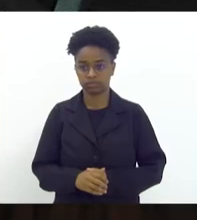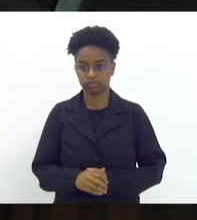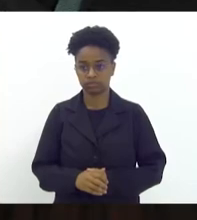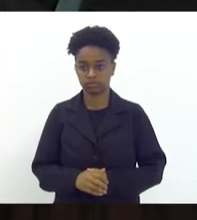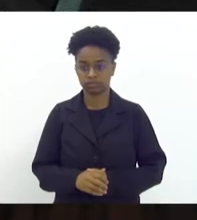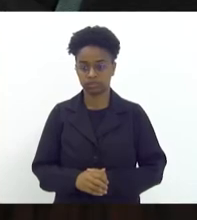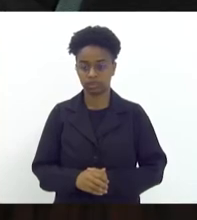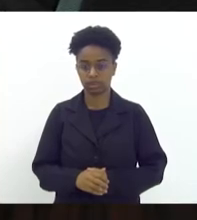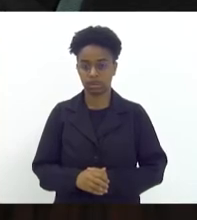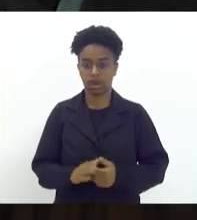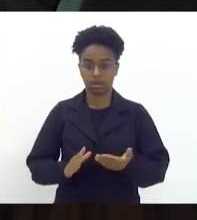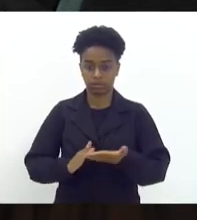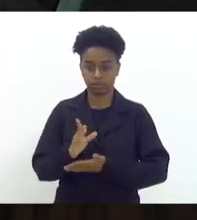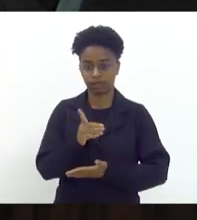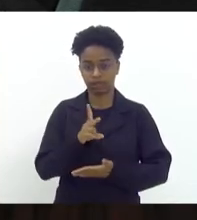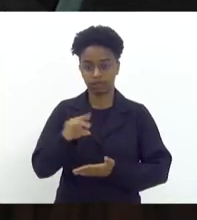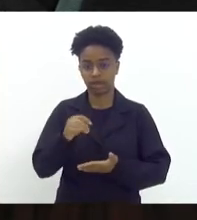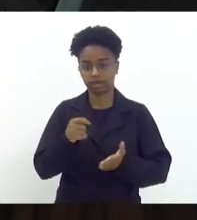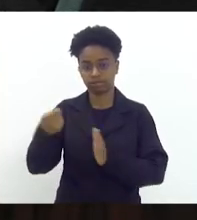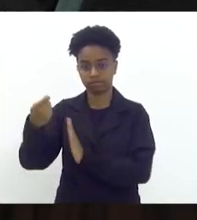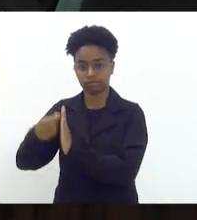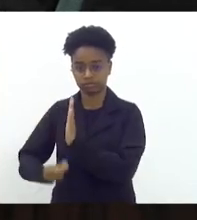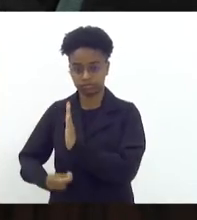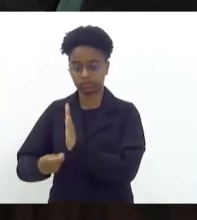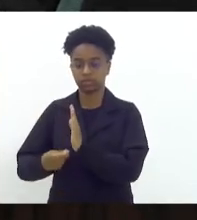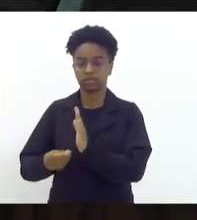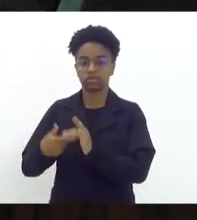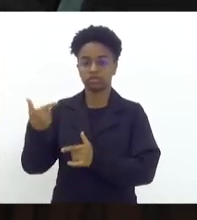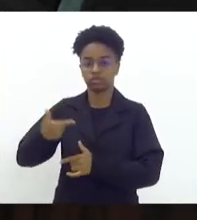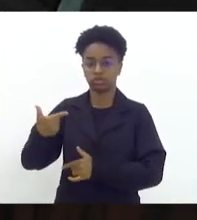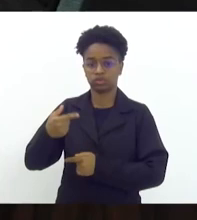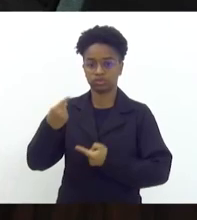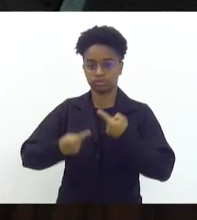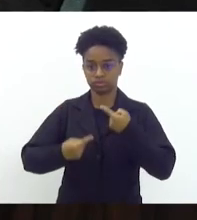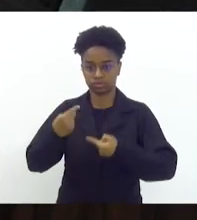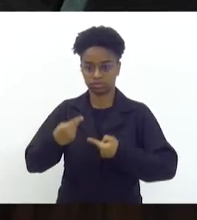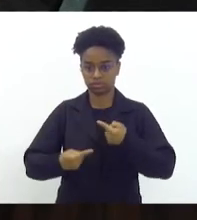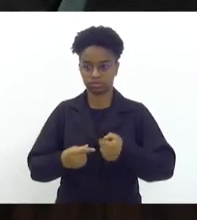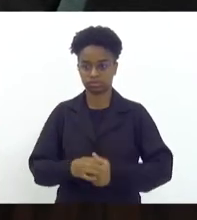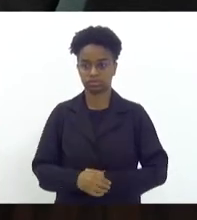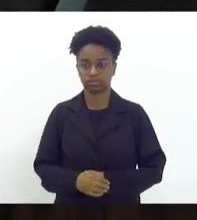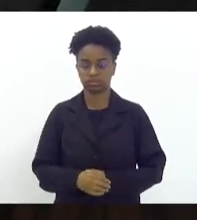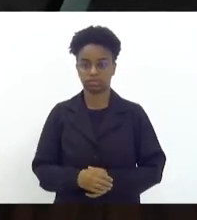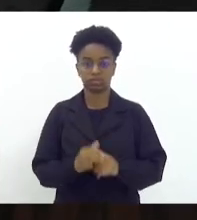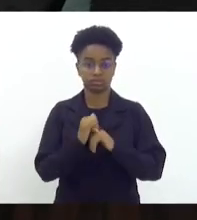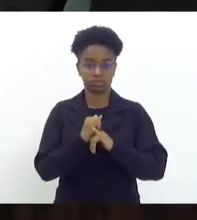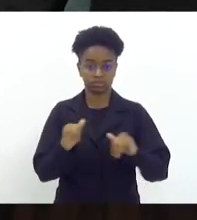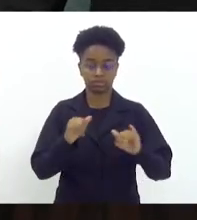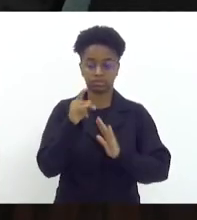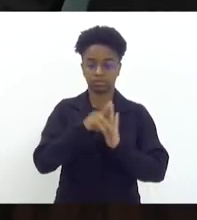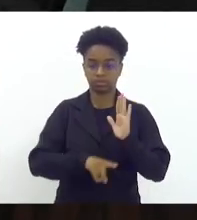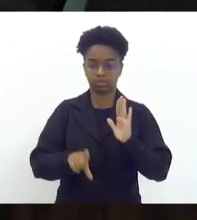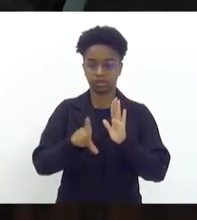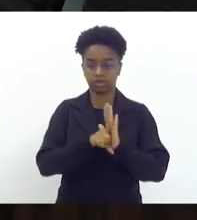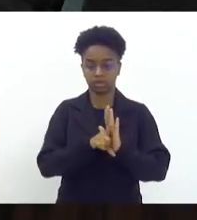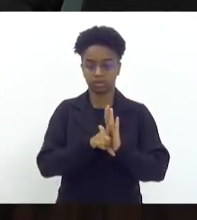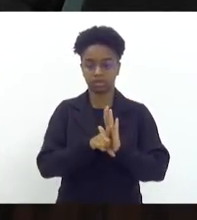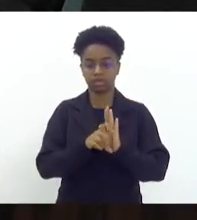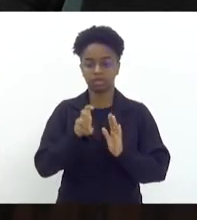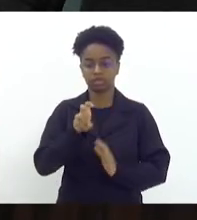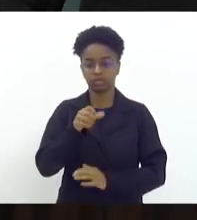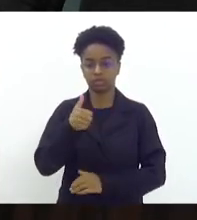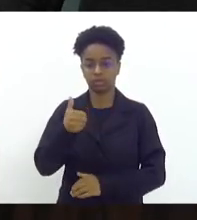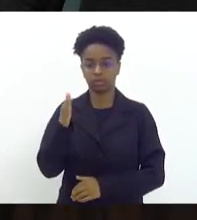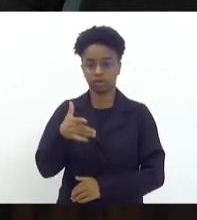aprovado vai redação do vencido para segunda discussão anuncie o projeto de lei número 51